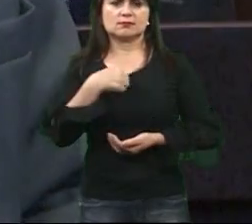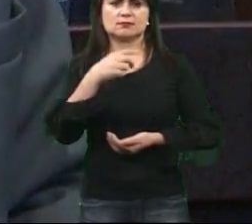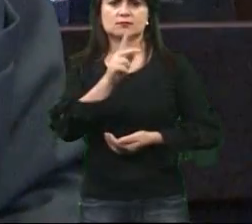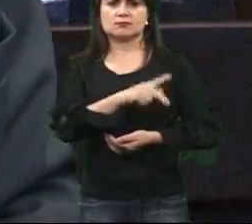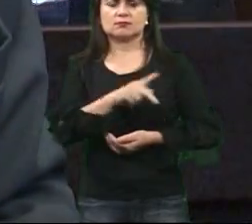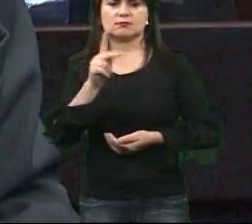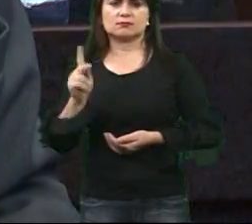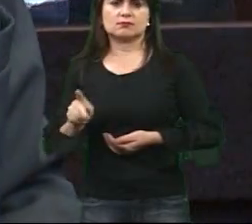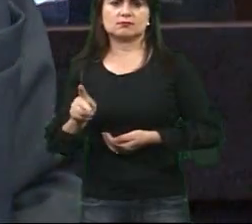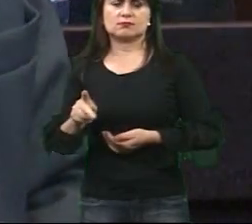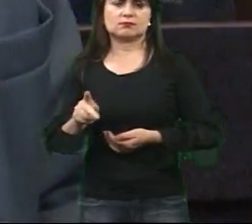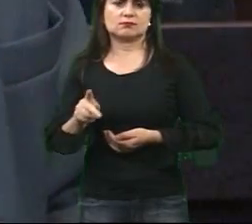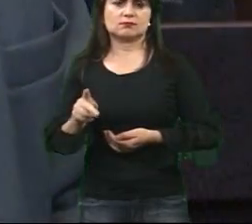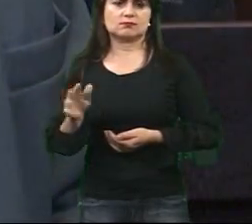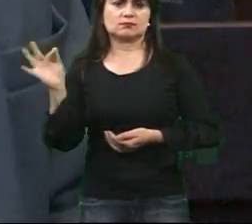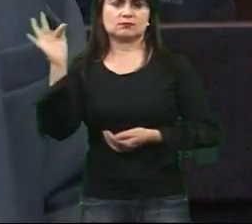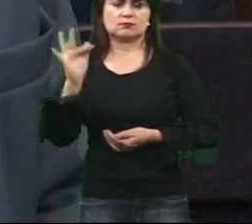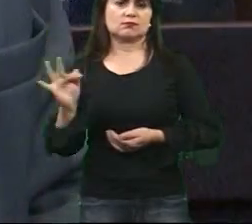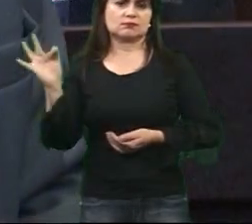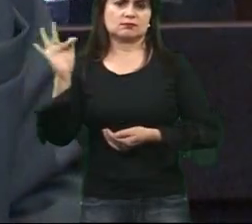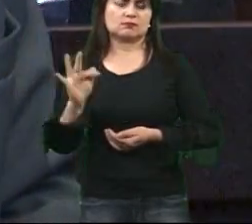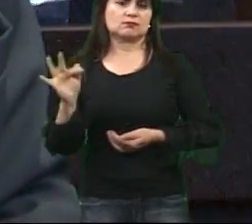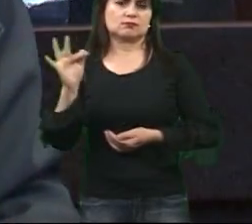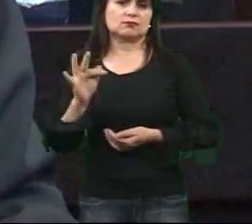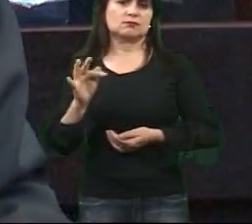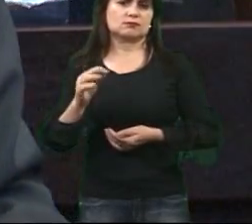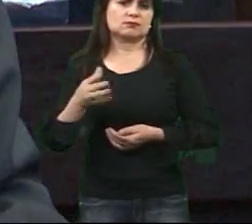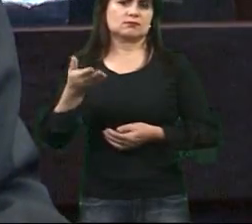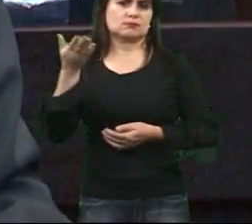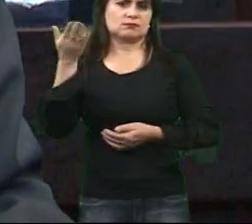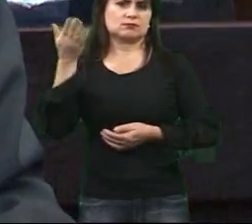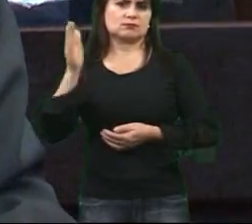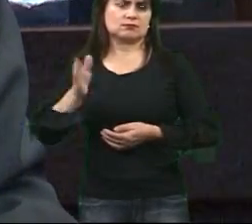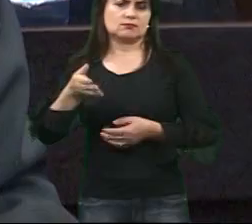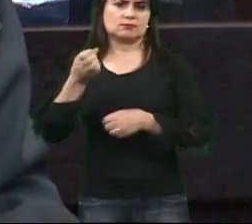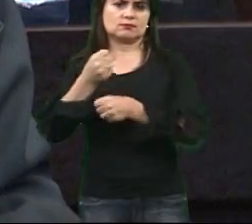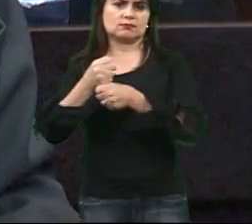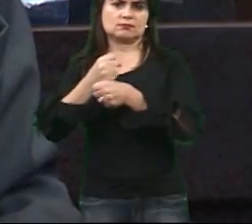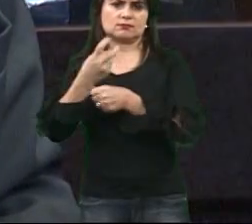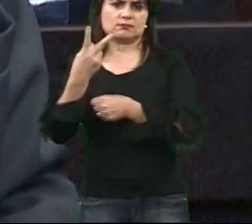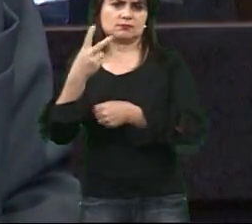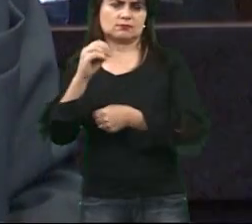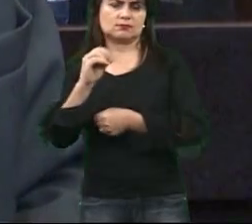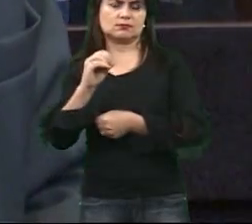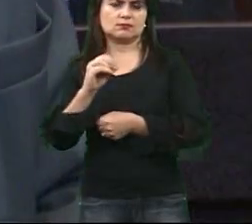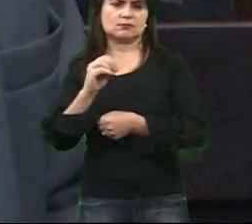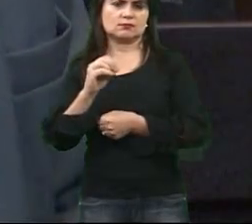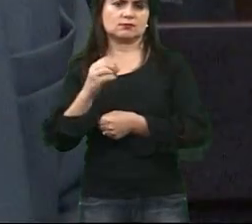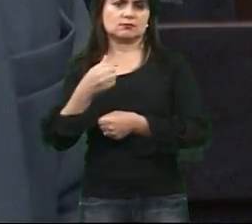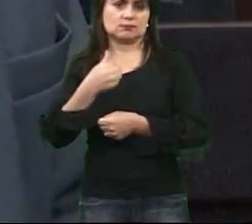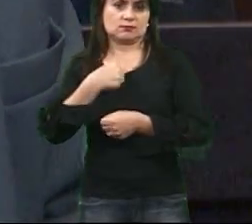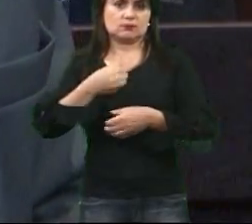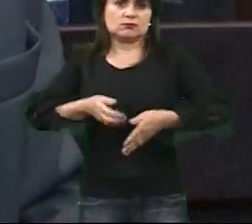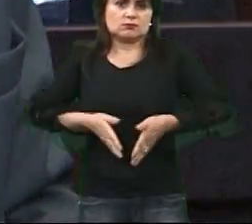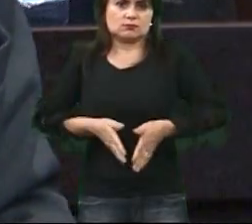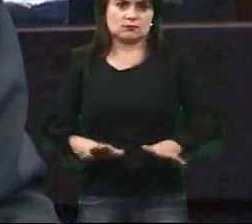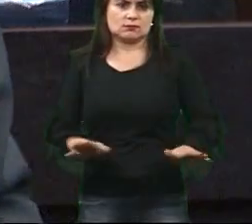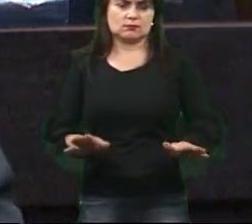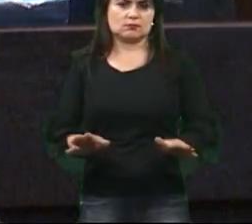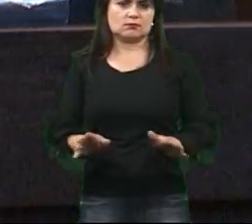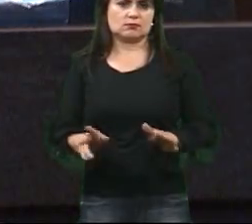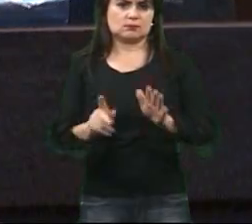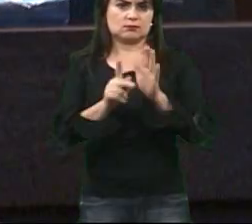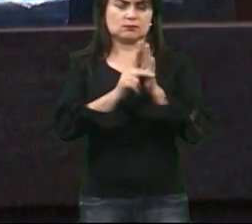como advogado nesta comarca mais de 20 anos repito nascido aqui da família aqui minhas filhas